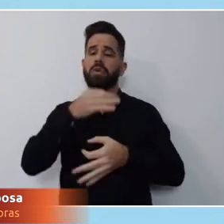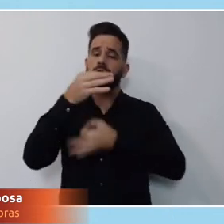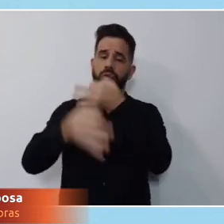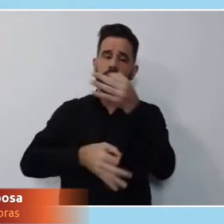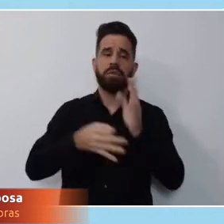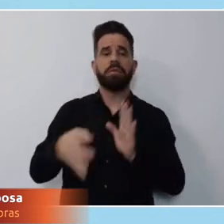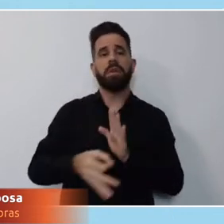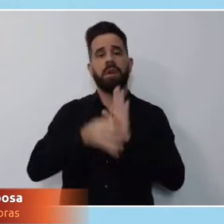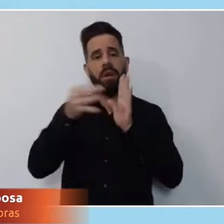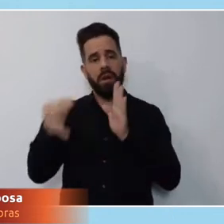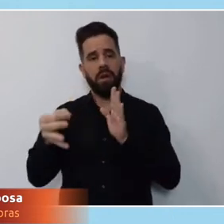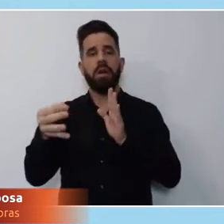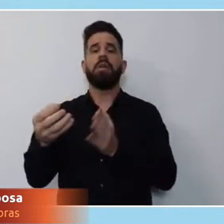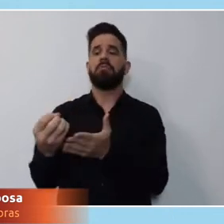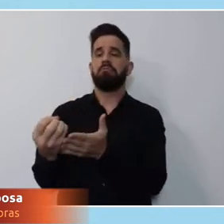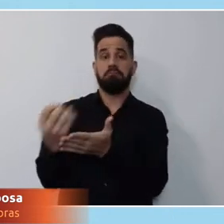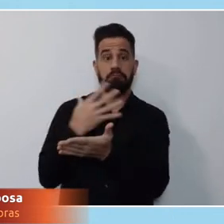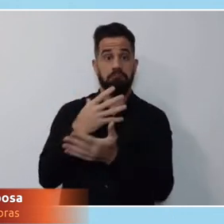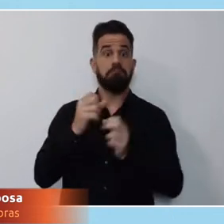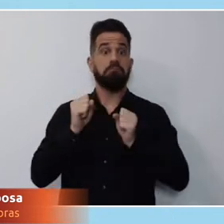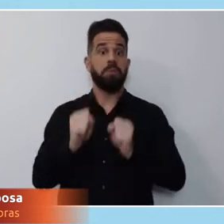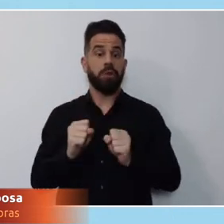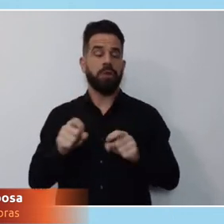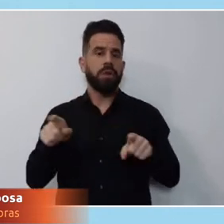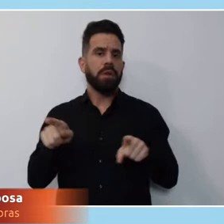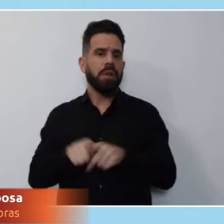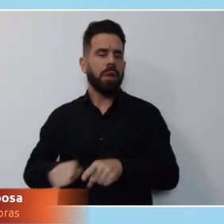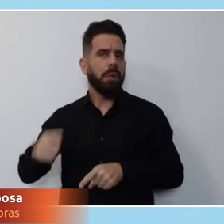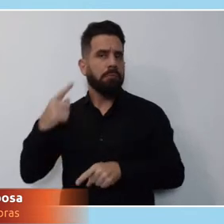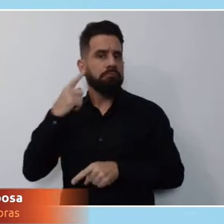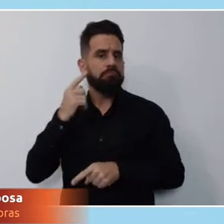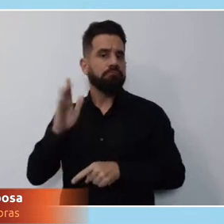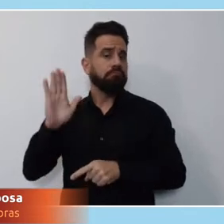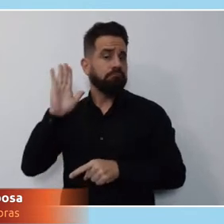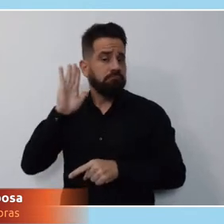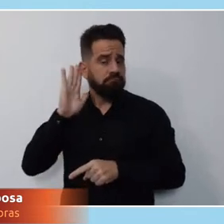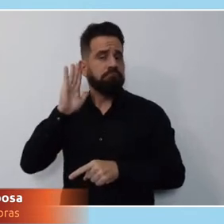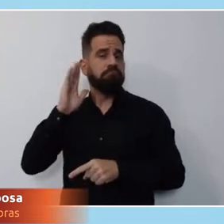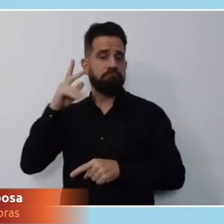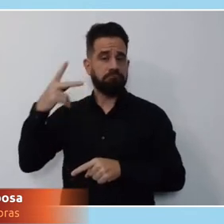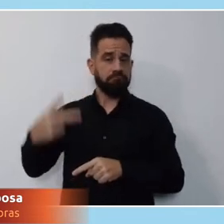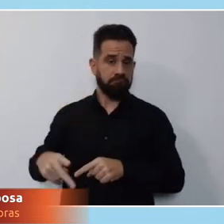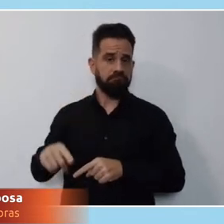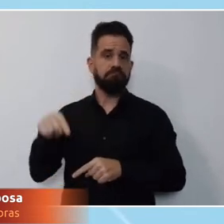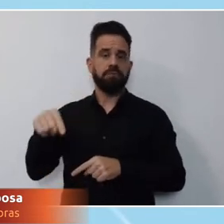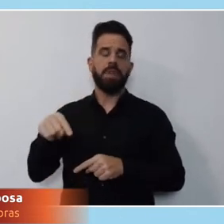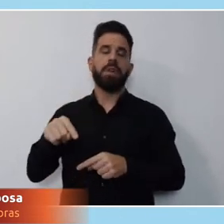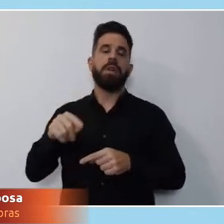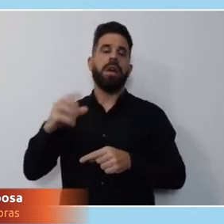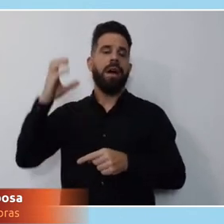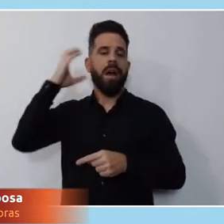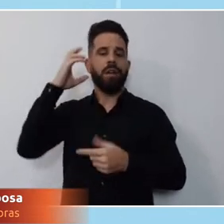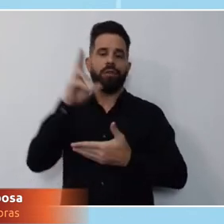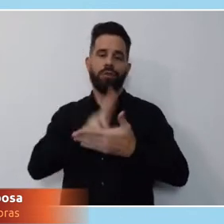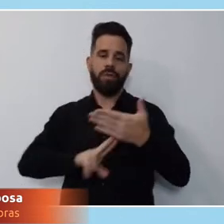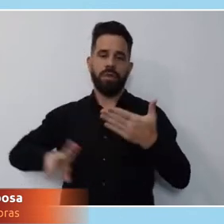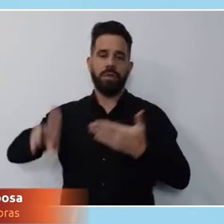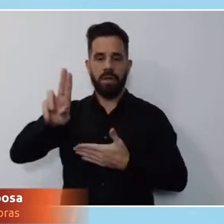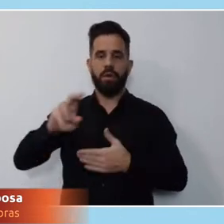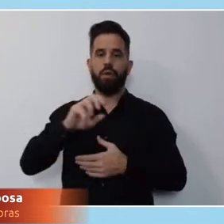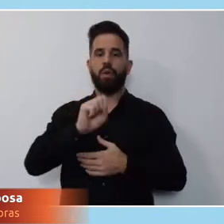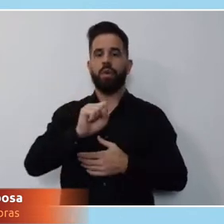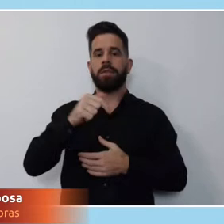gente. Dá para escutar o Conexões na Rádio Universitária, nos 870M, no site da rádio e